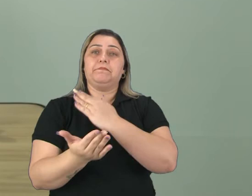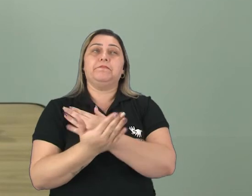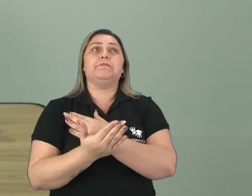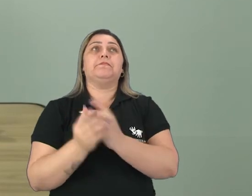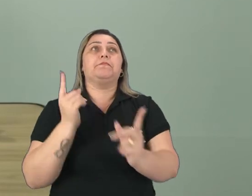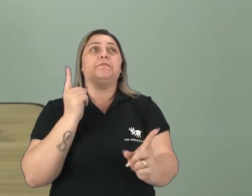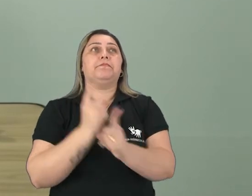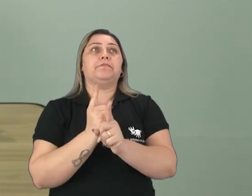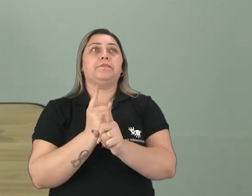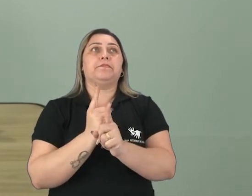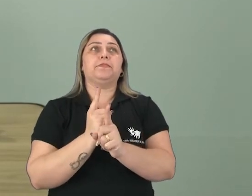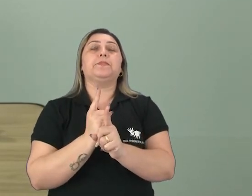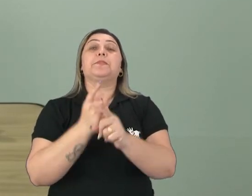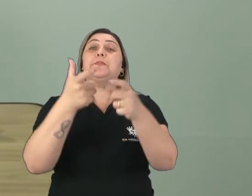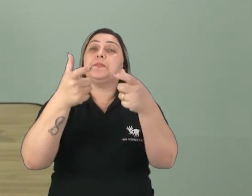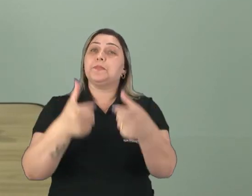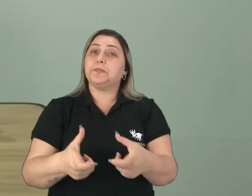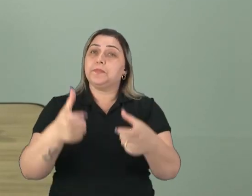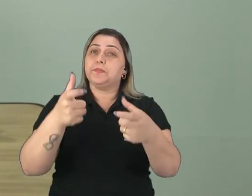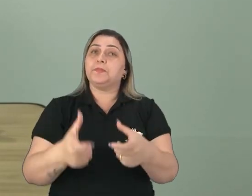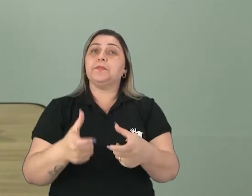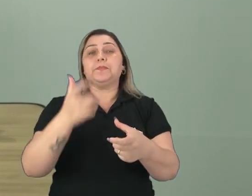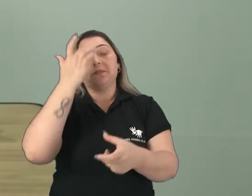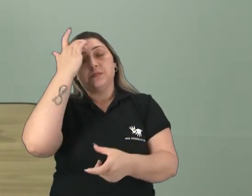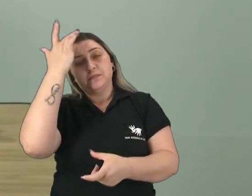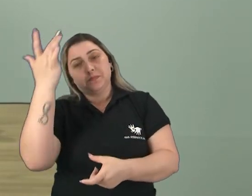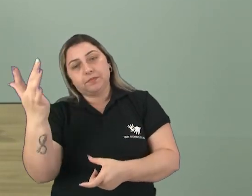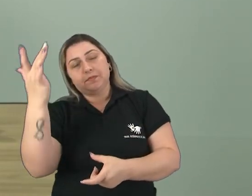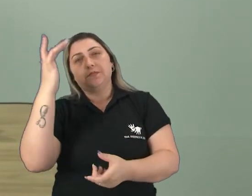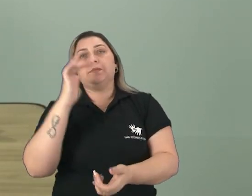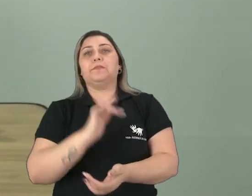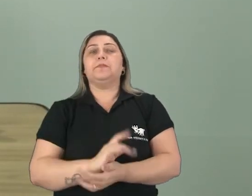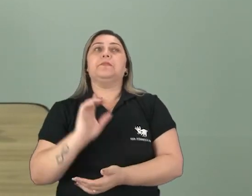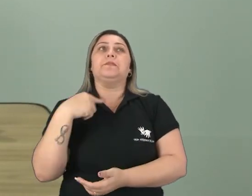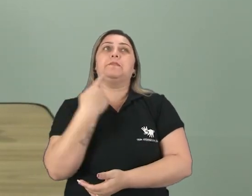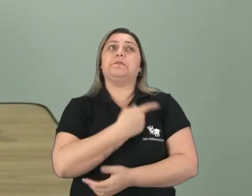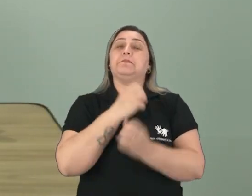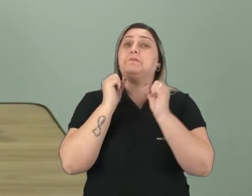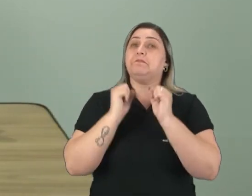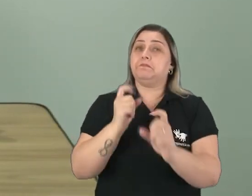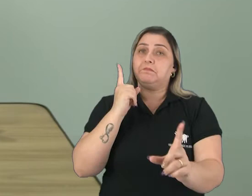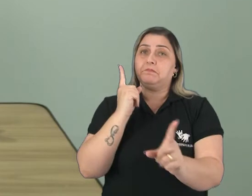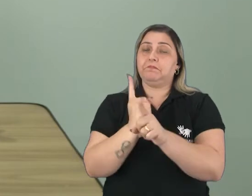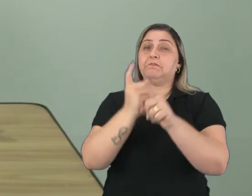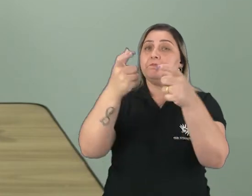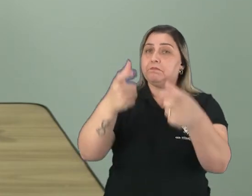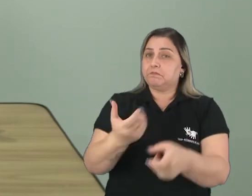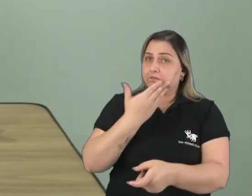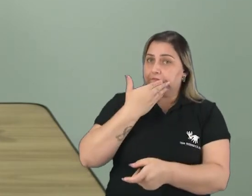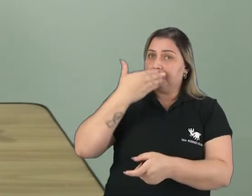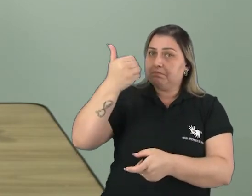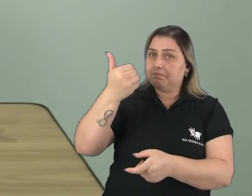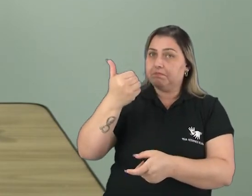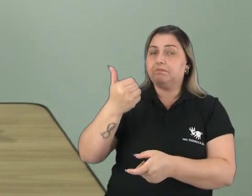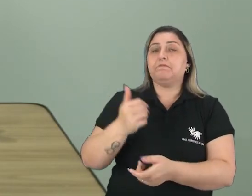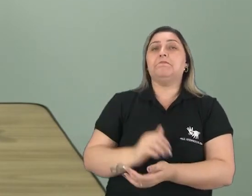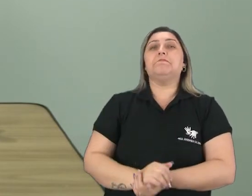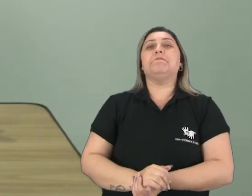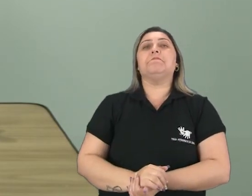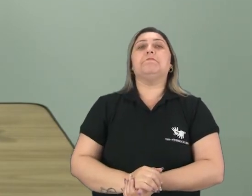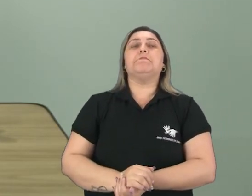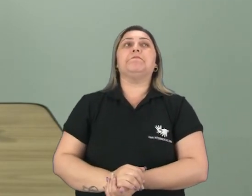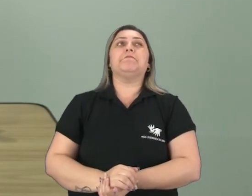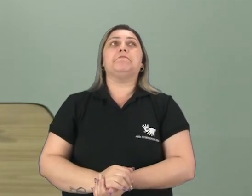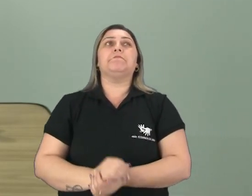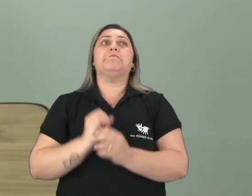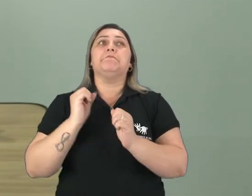a encontrar um lugar, para facilitar que a gente possa encontrar um lugar melhor. Encontrar a melhor